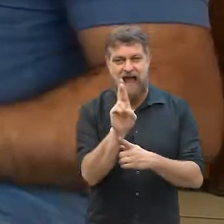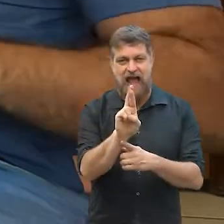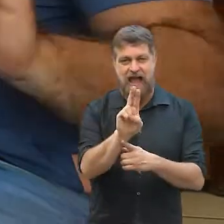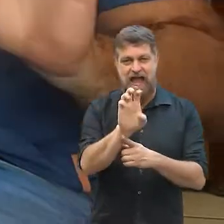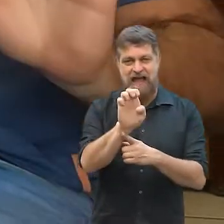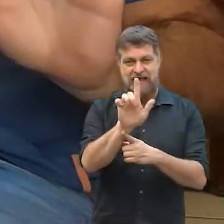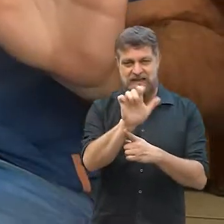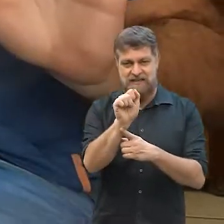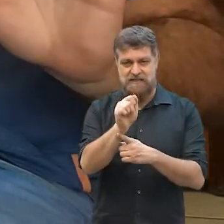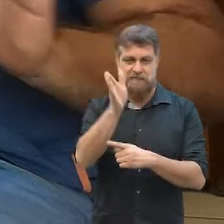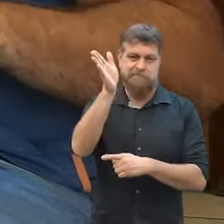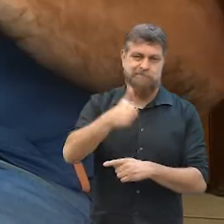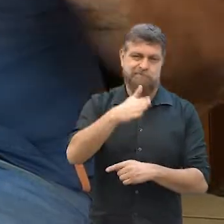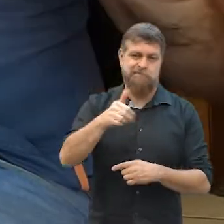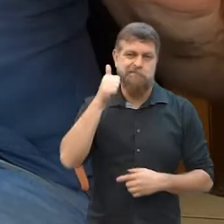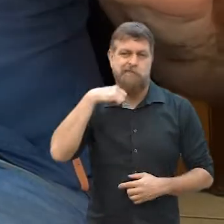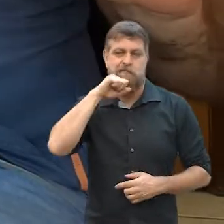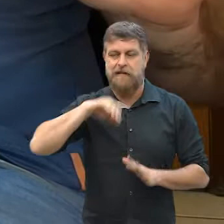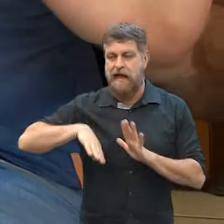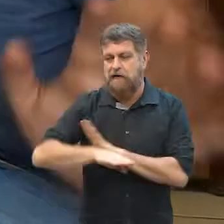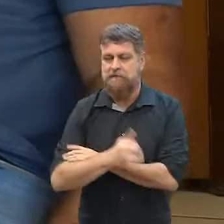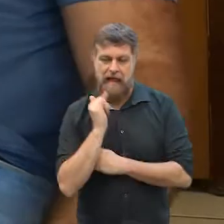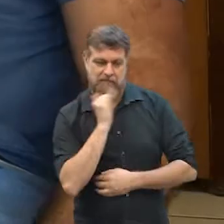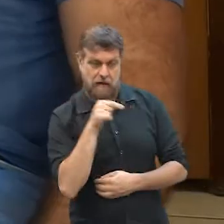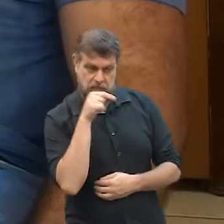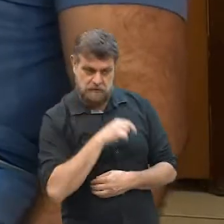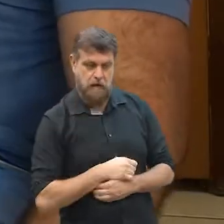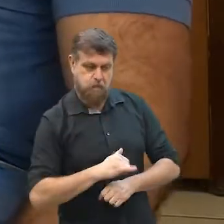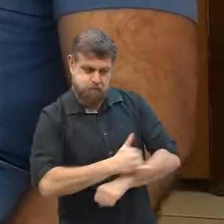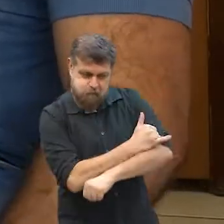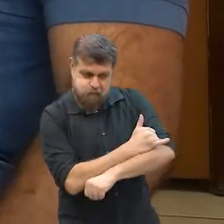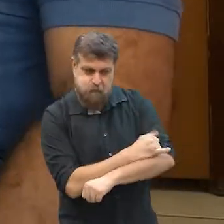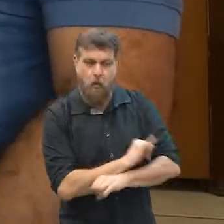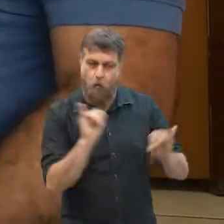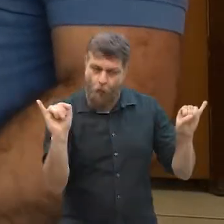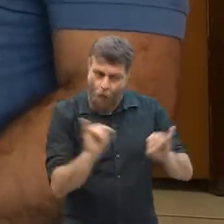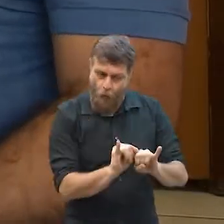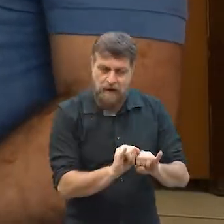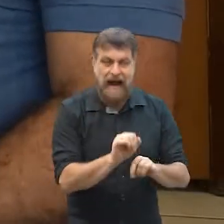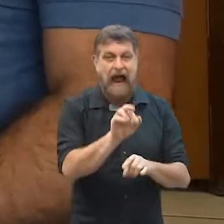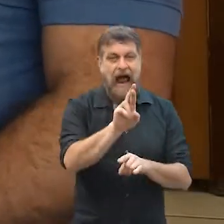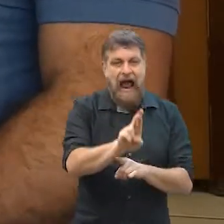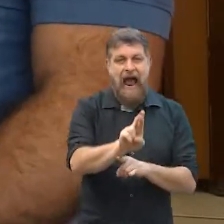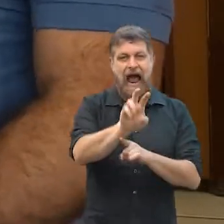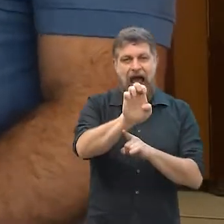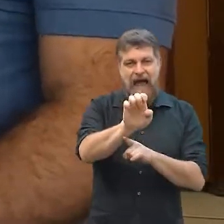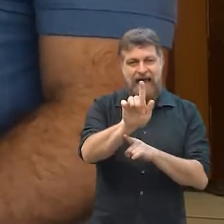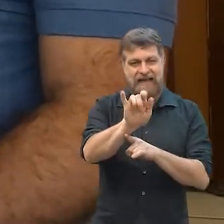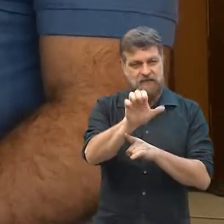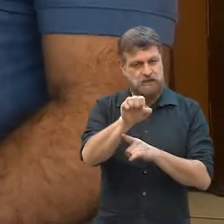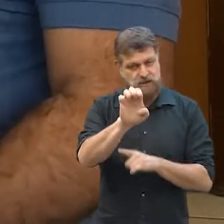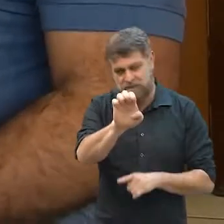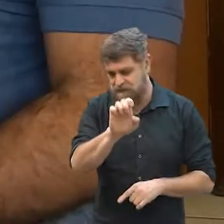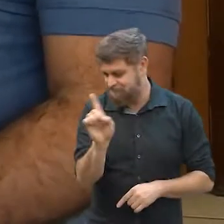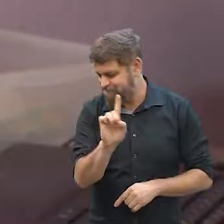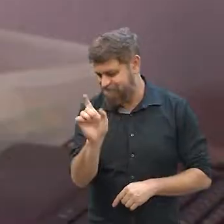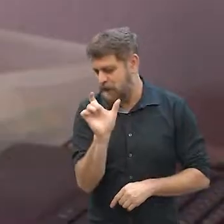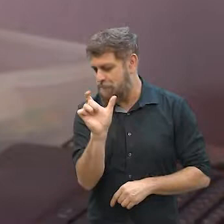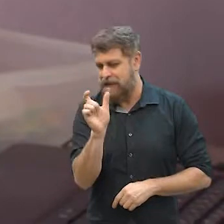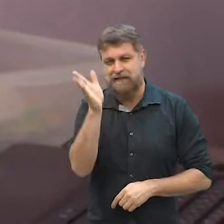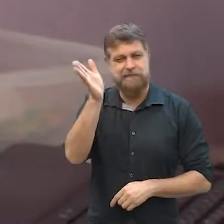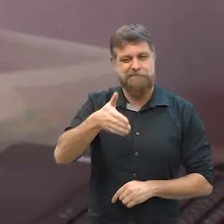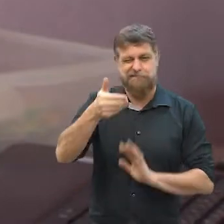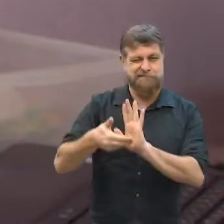Porque a minha mãe fala regime até hoje, ela precisa fazer regime. Não, regime a gente brinca que existe regime militar.